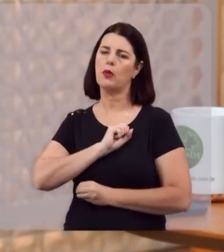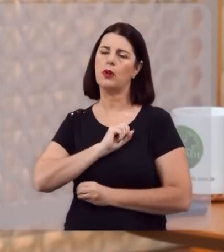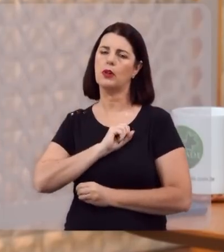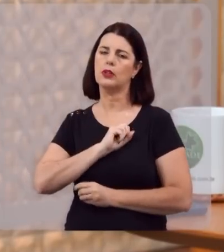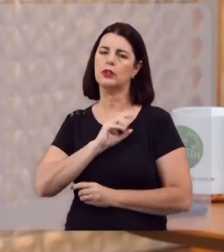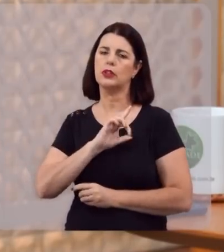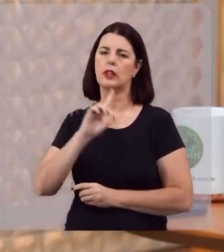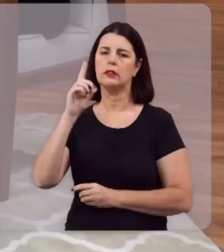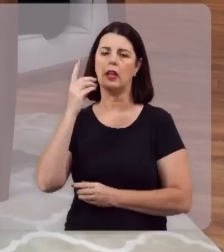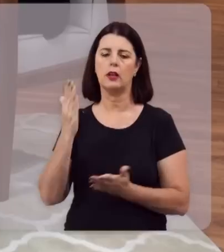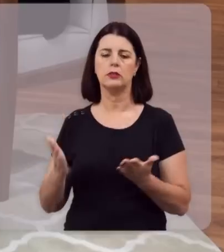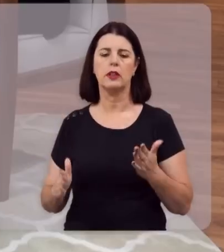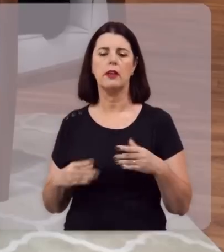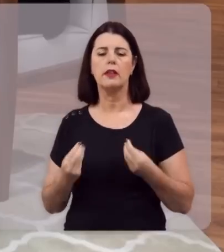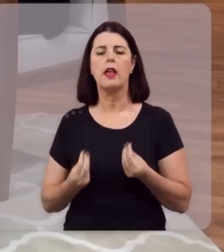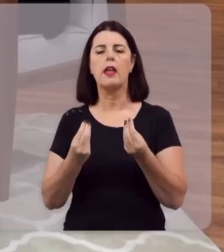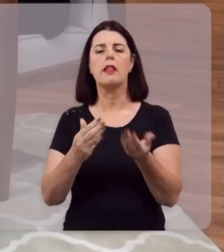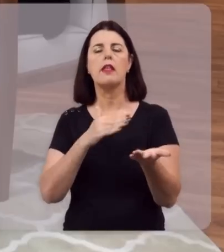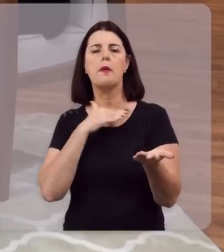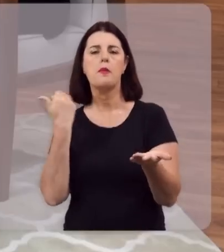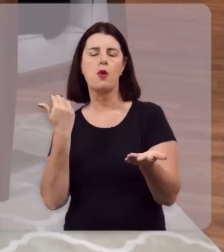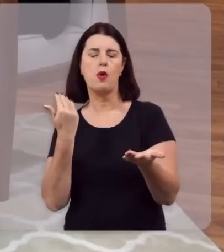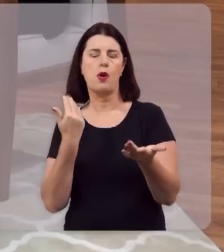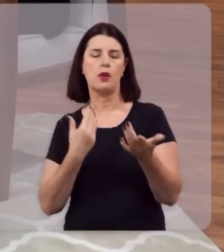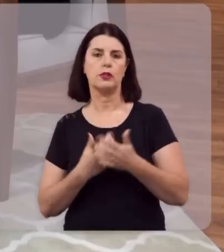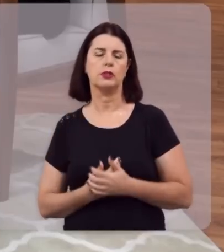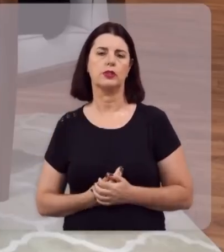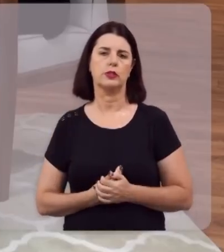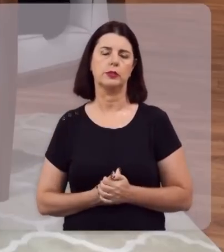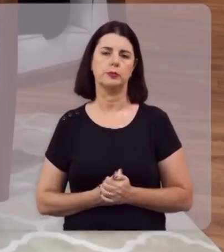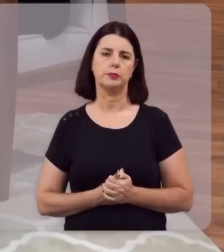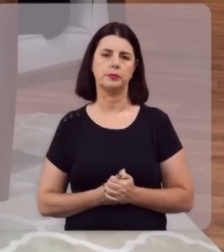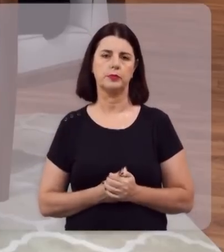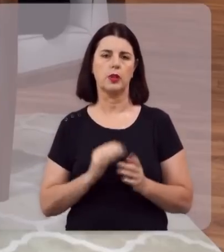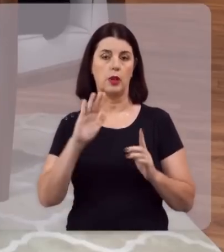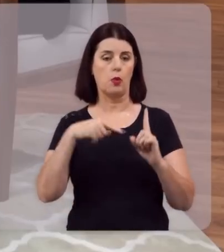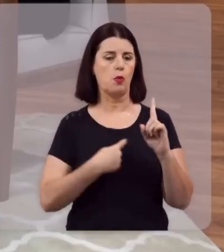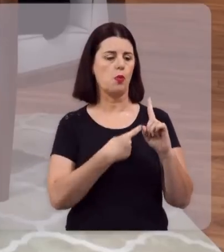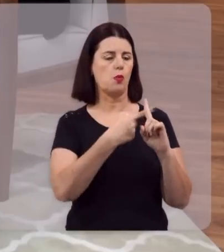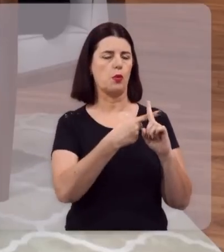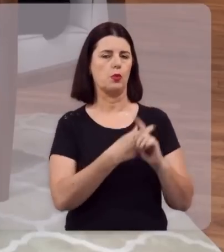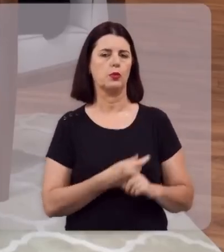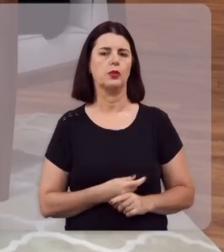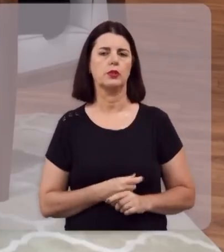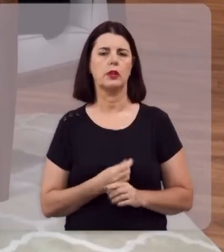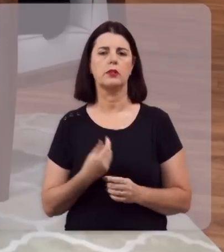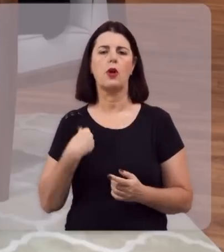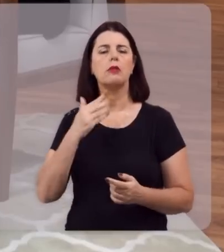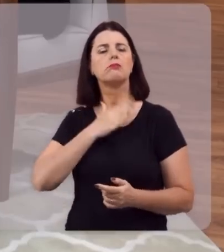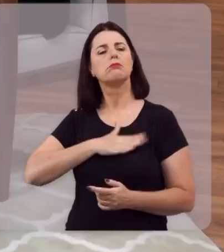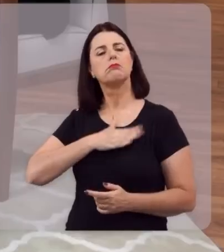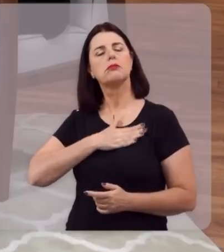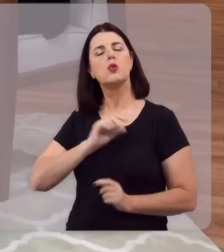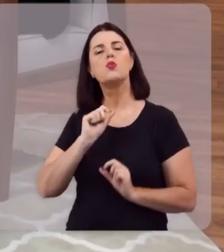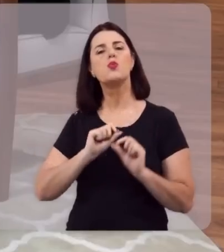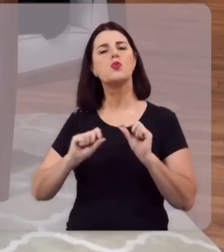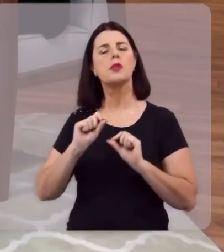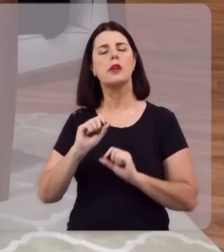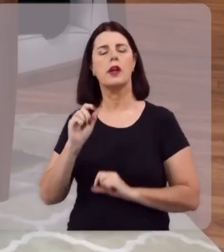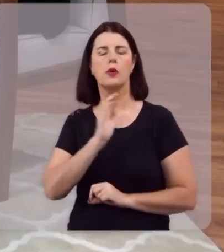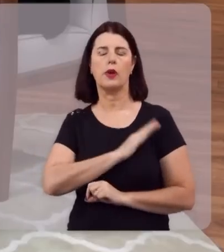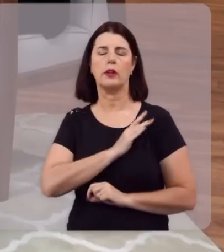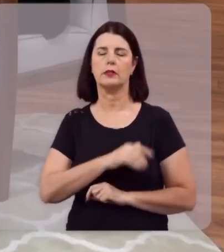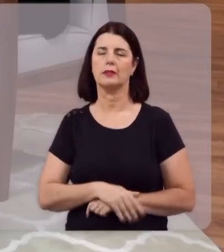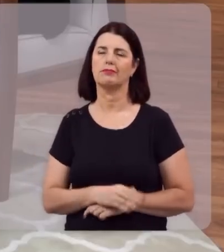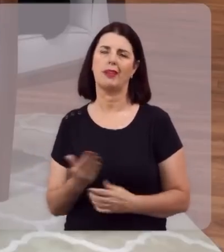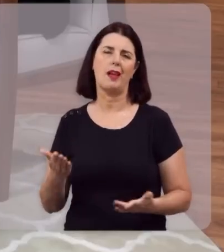de Deus disposto a ir às últimas consequências que é exatamente o que acontece naquela Cruz o que que isso traz dialeto ao